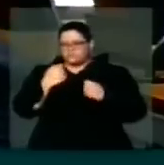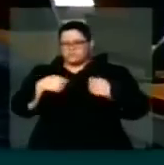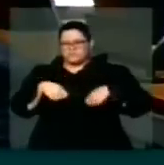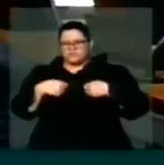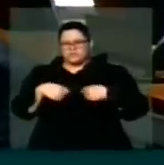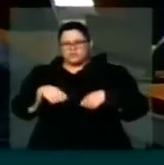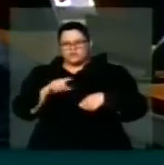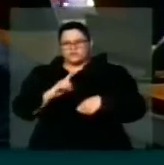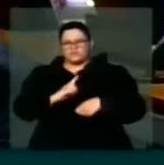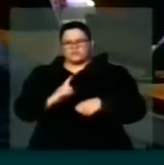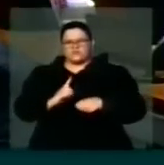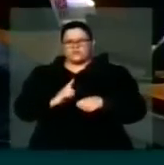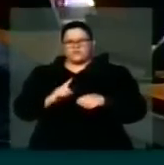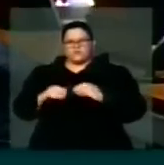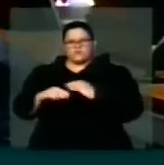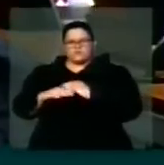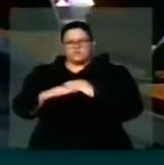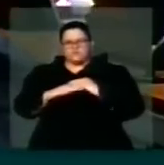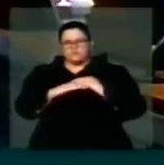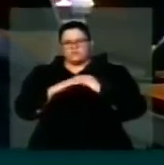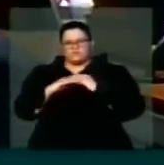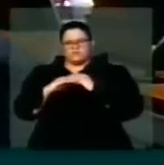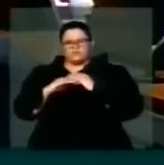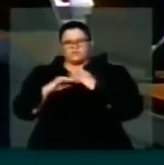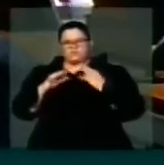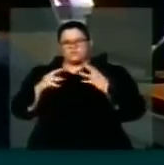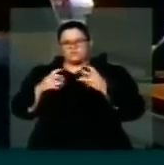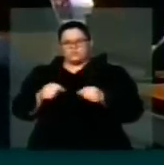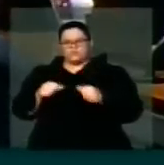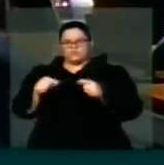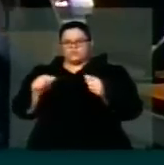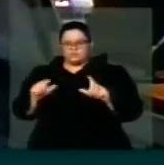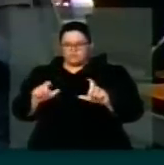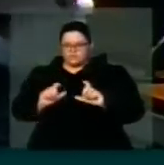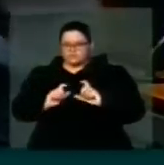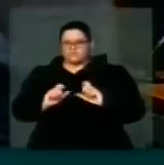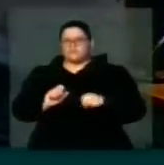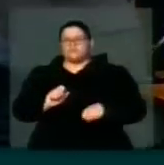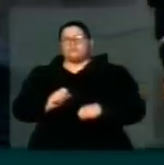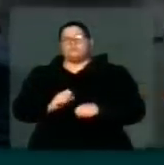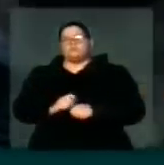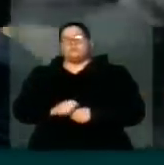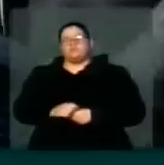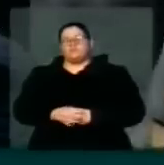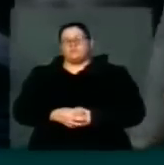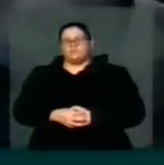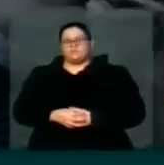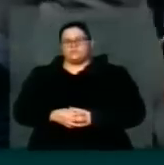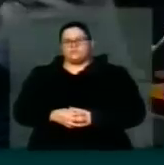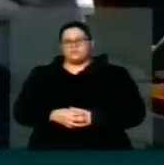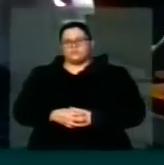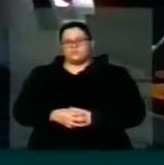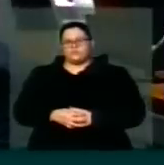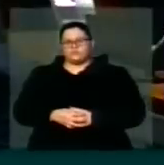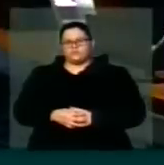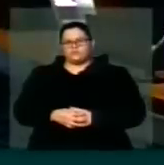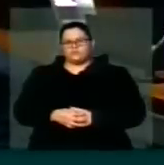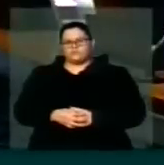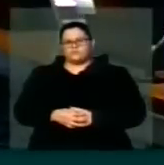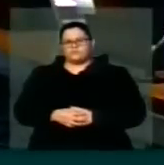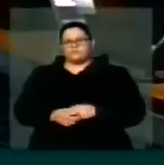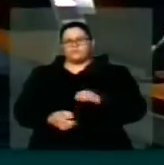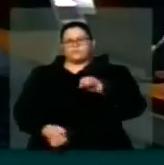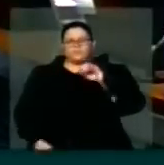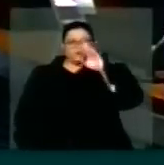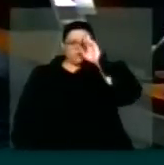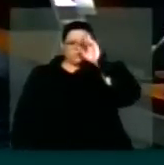todos, para algo que entrou na linha da ilação e não mais da confirmação. Se o senhor